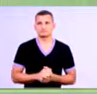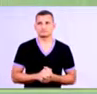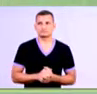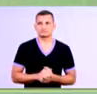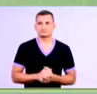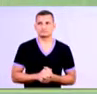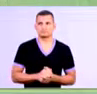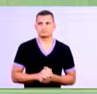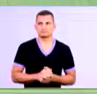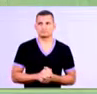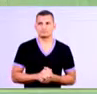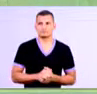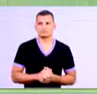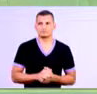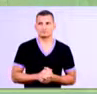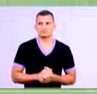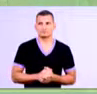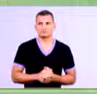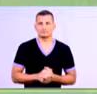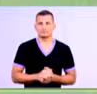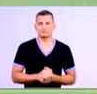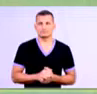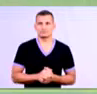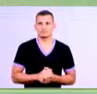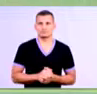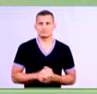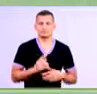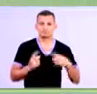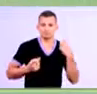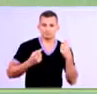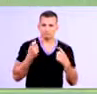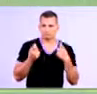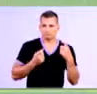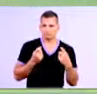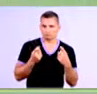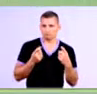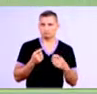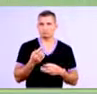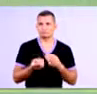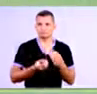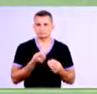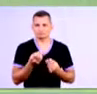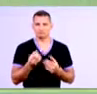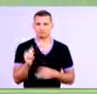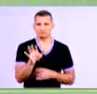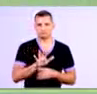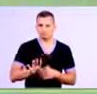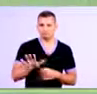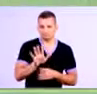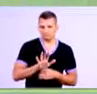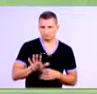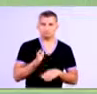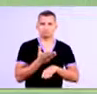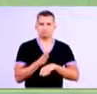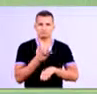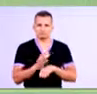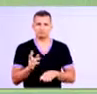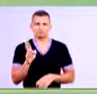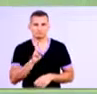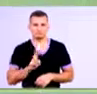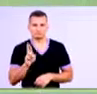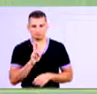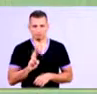A gente se preocupa com essas situações de definir interfaces práticas,